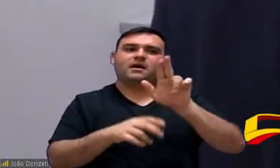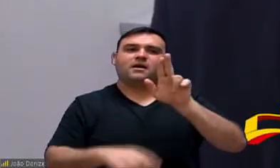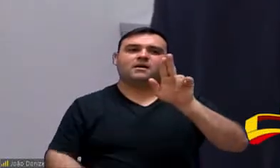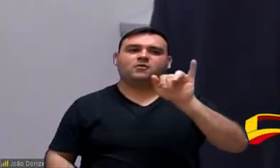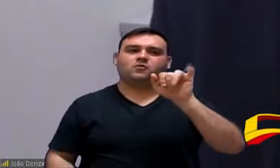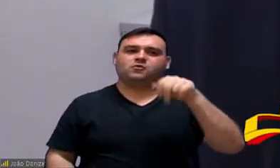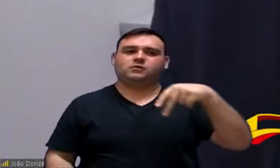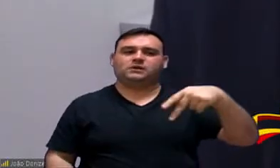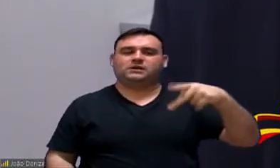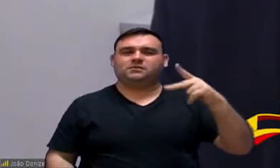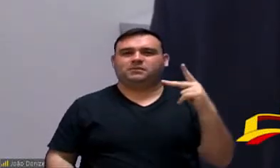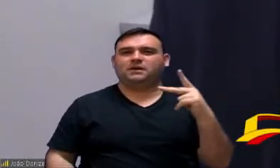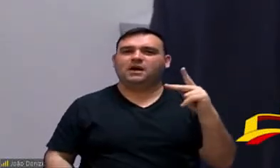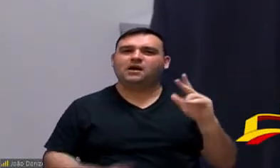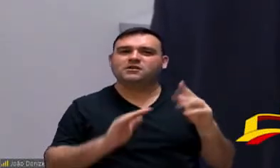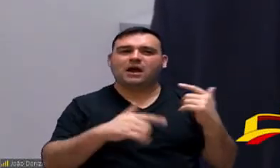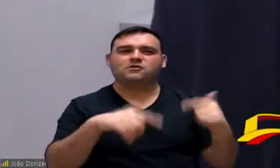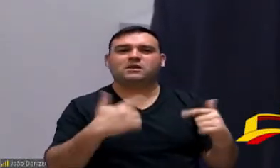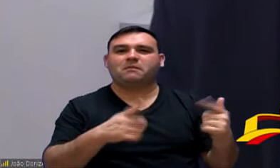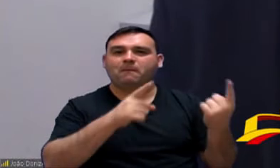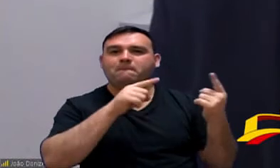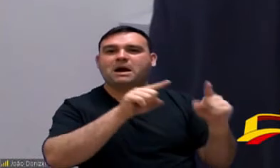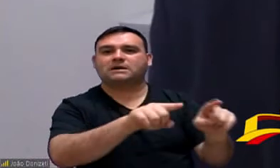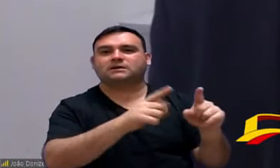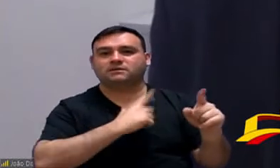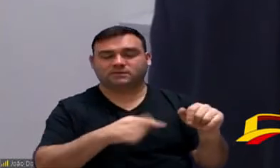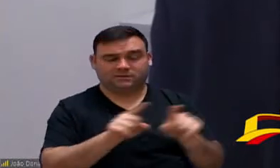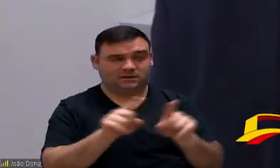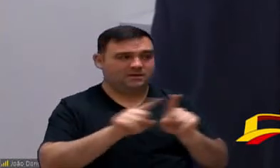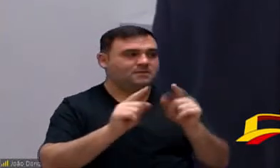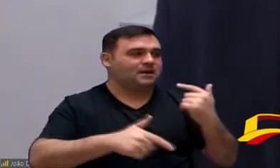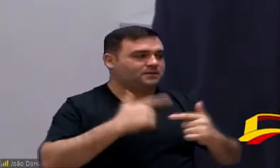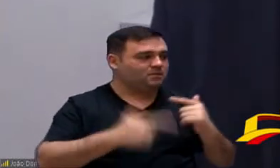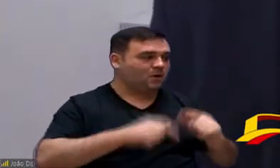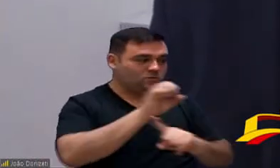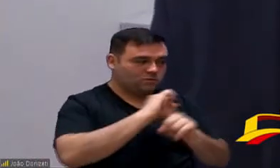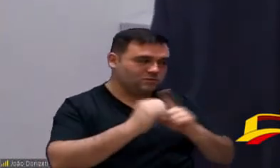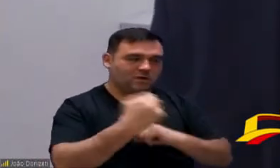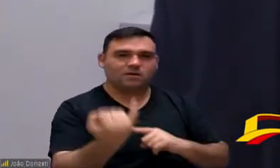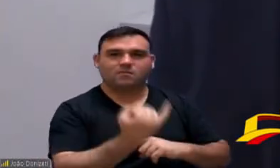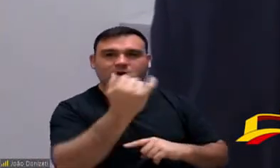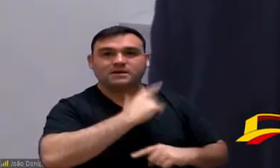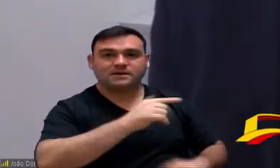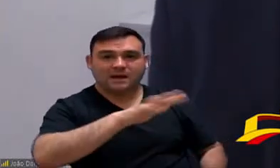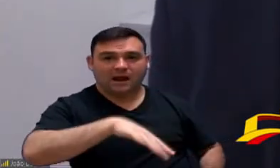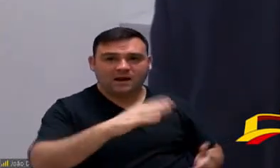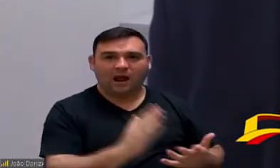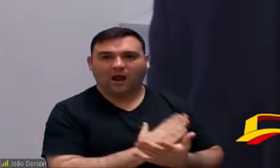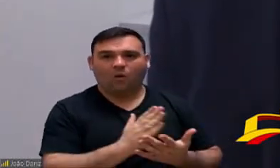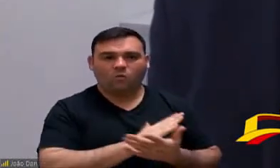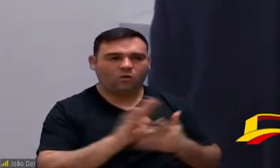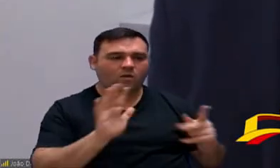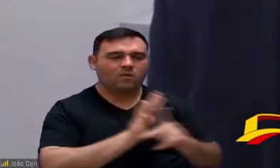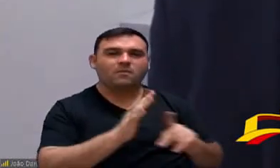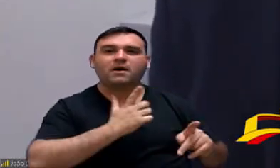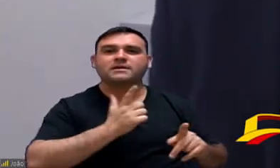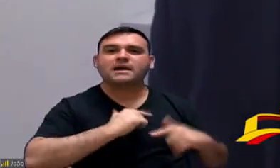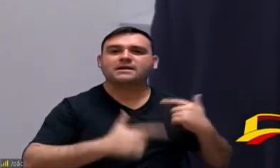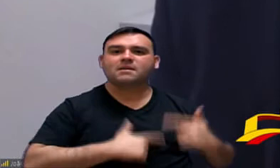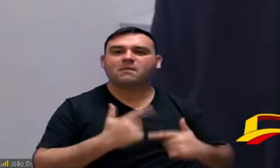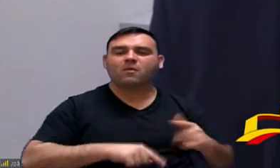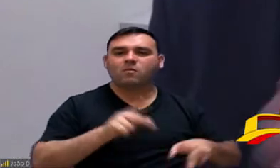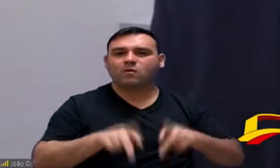Unip já desenvolve esse trabalho de parceria, já faz trabalho social em algumas áreas aí do Serviço de